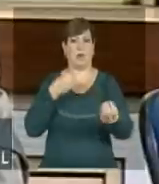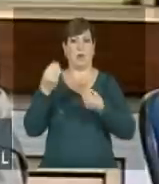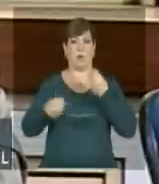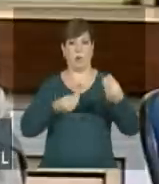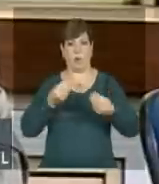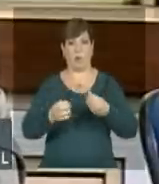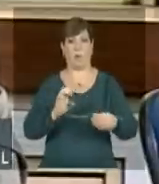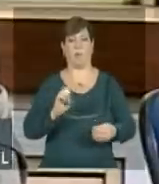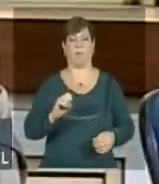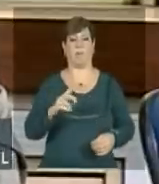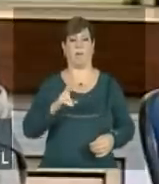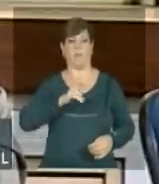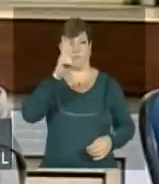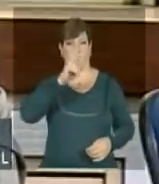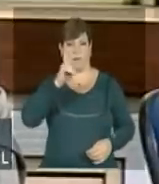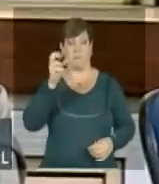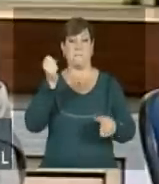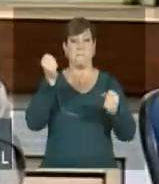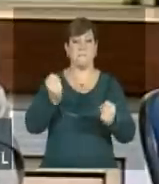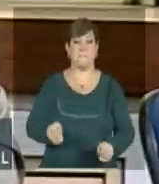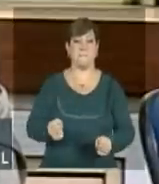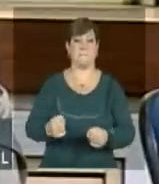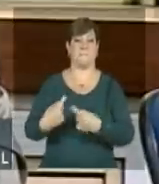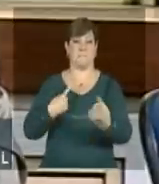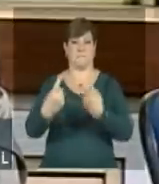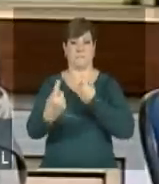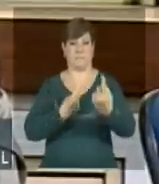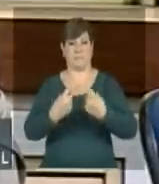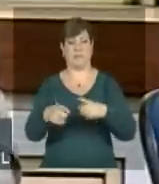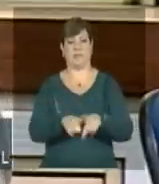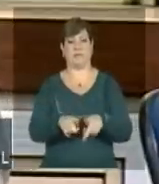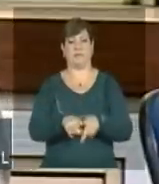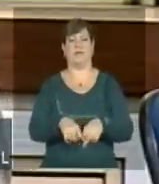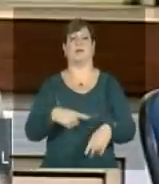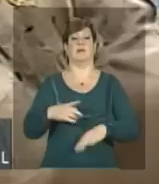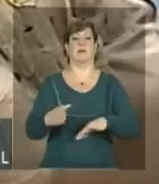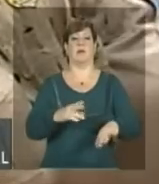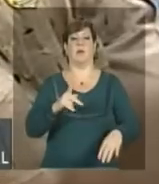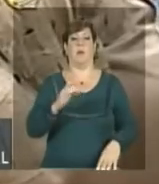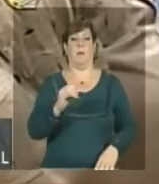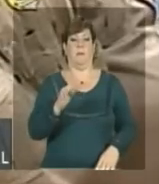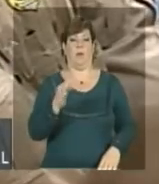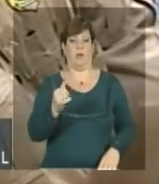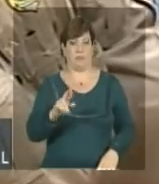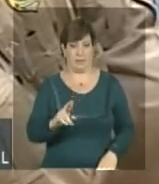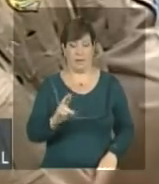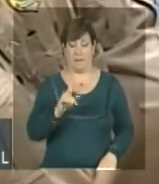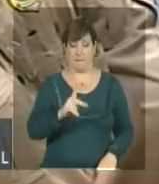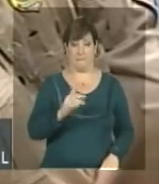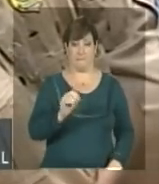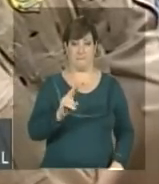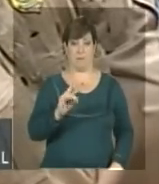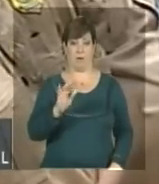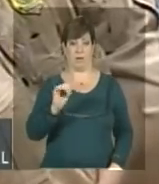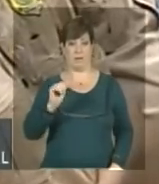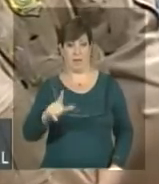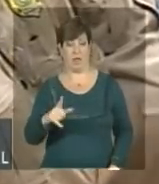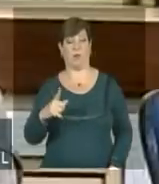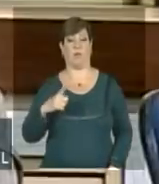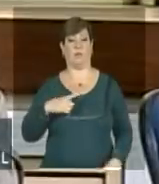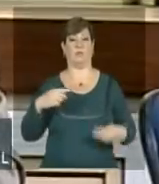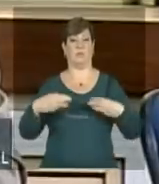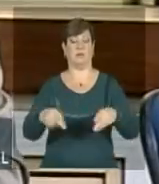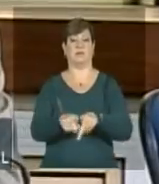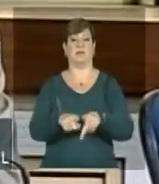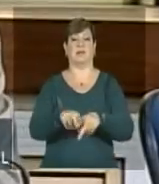Rodoviária Federal. Portal do Software Público Brasileiro, do Ministério de Planejamento, Orçamento e Gestão. E Registro